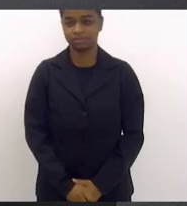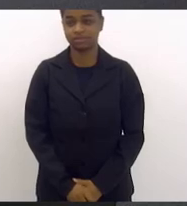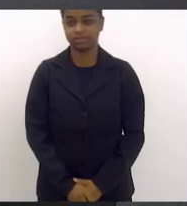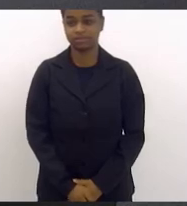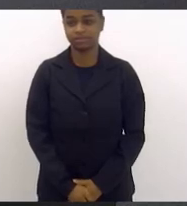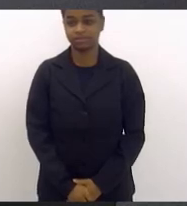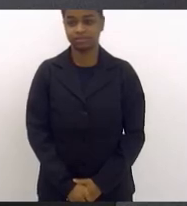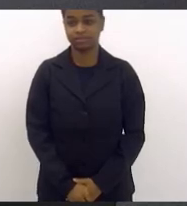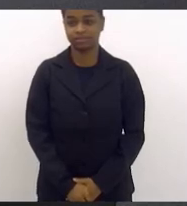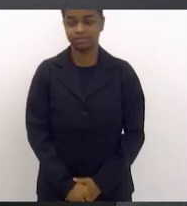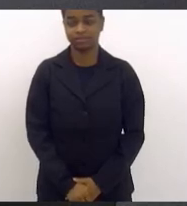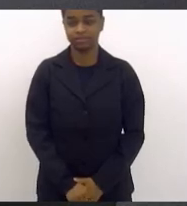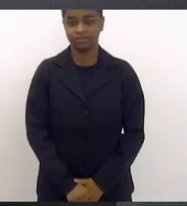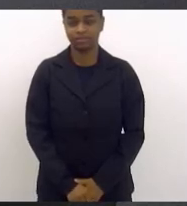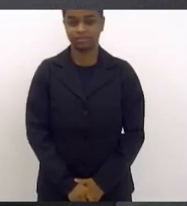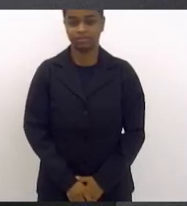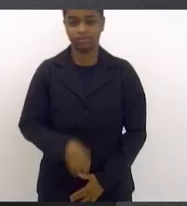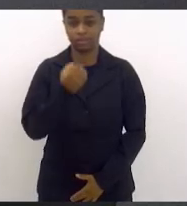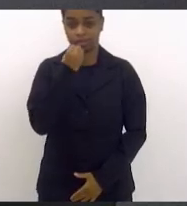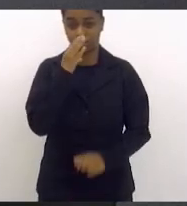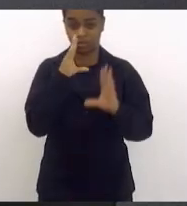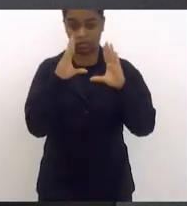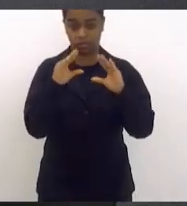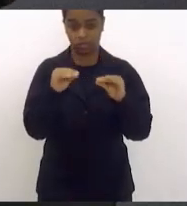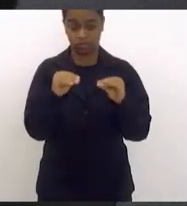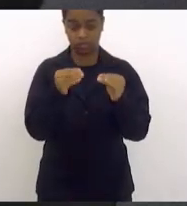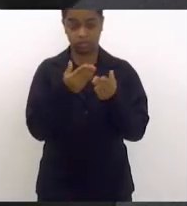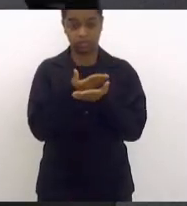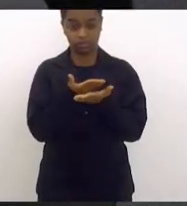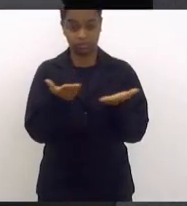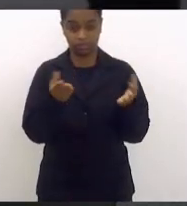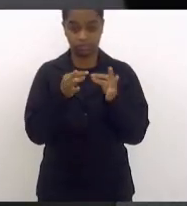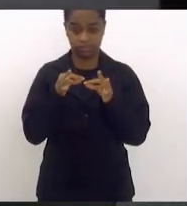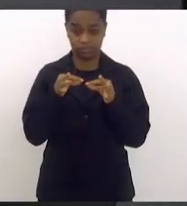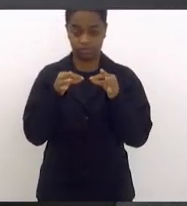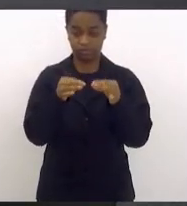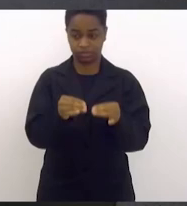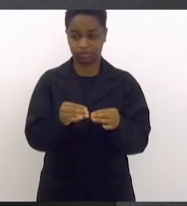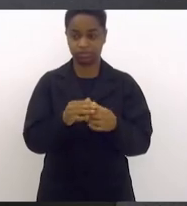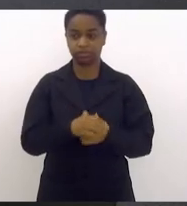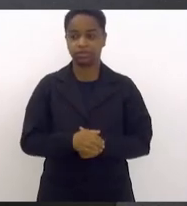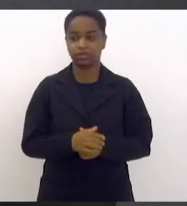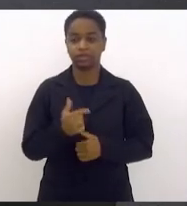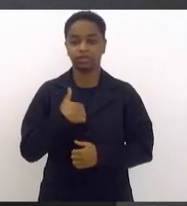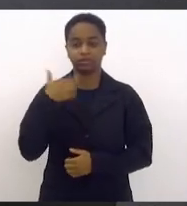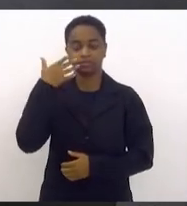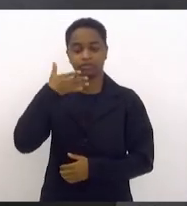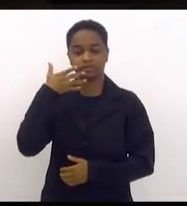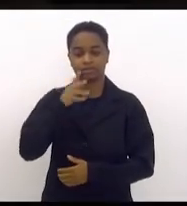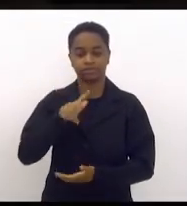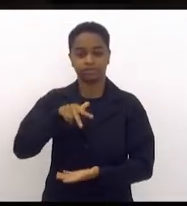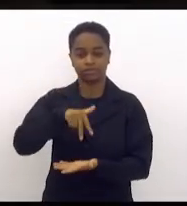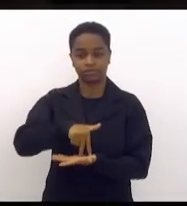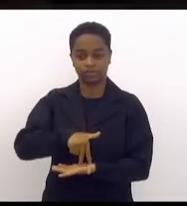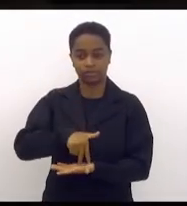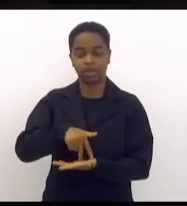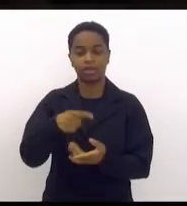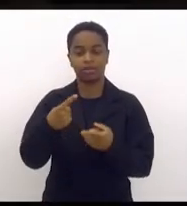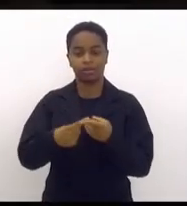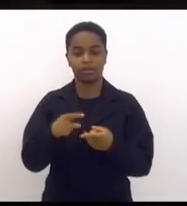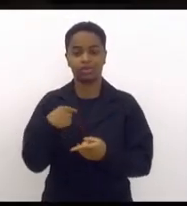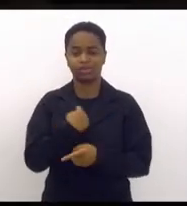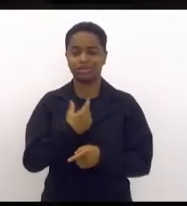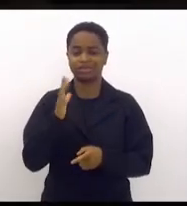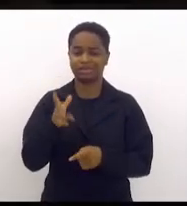palavra uma boa noite a todos e a todas falar aqui dessa Tribuna até porque nós Nós já estamos há muito tempo